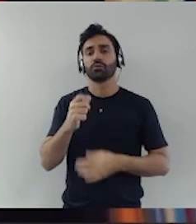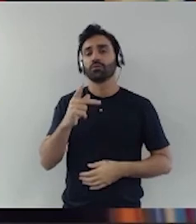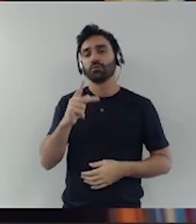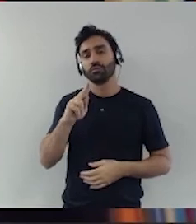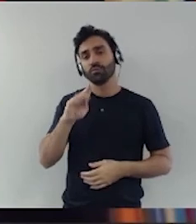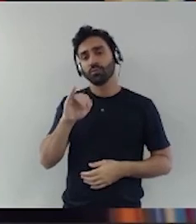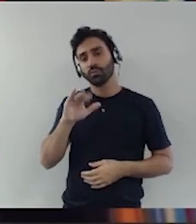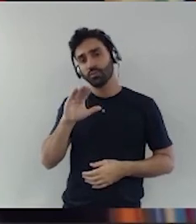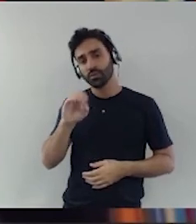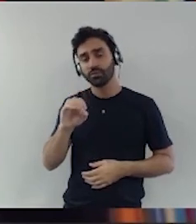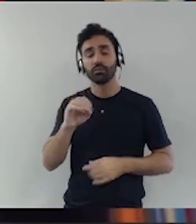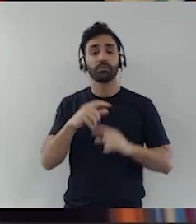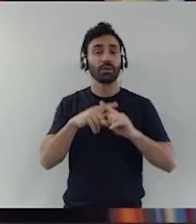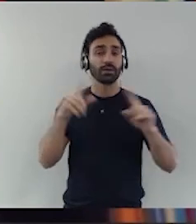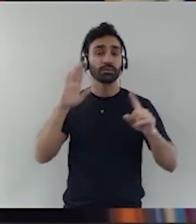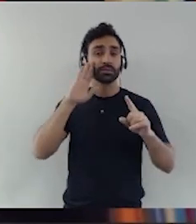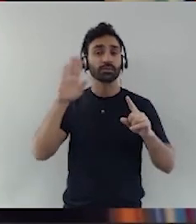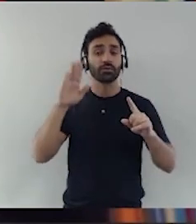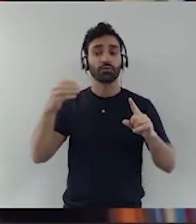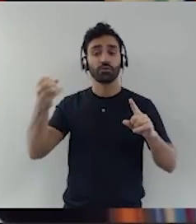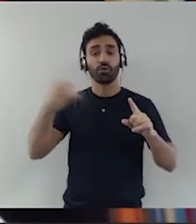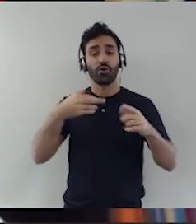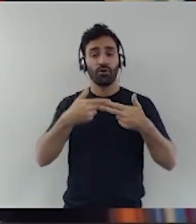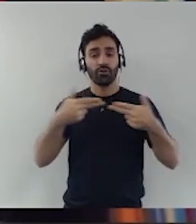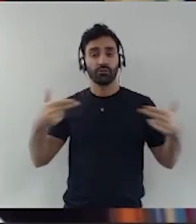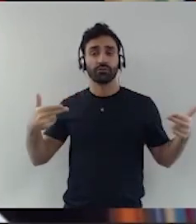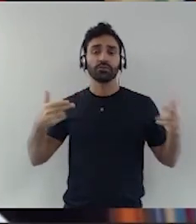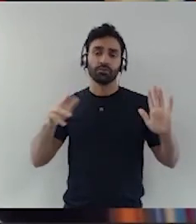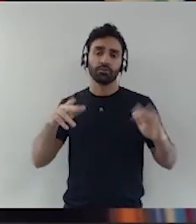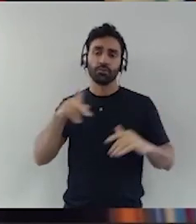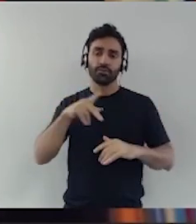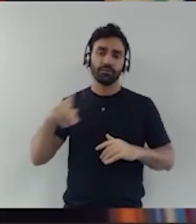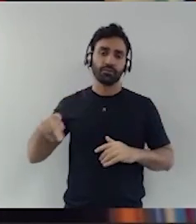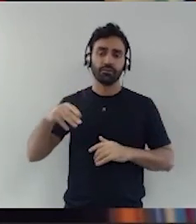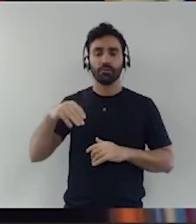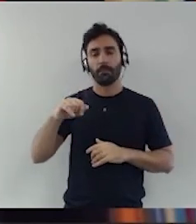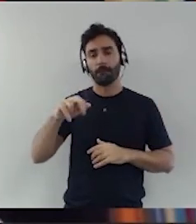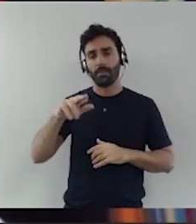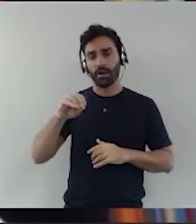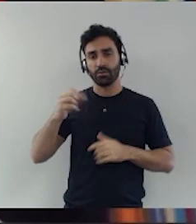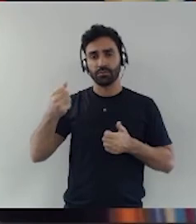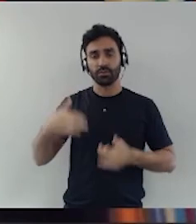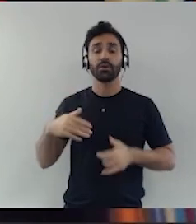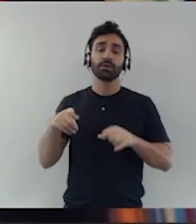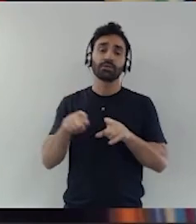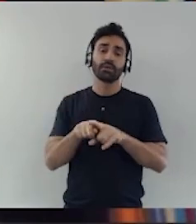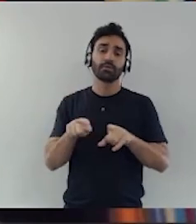incorporar, sobretudo, essas novas questões tratadas aí pelo professor Marcos Nóbrega, e,